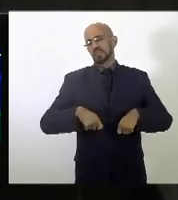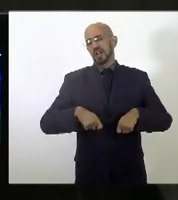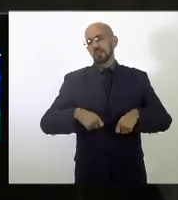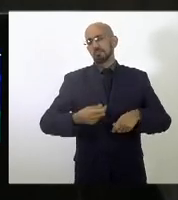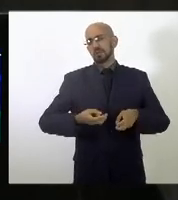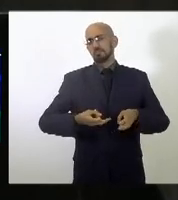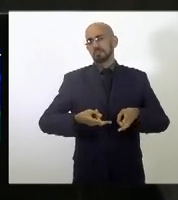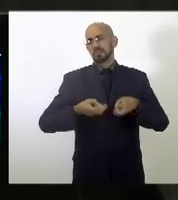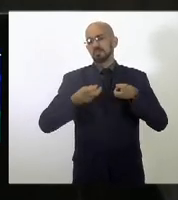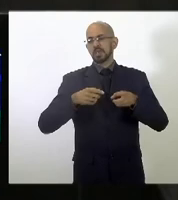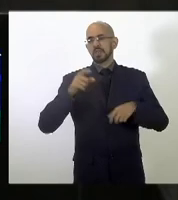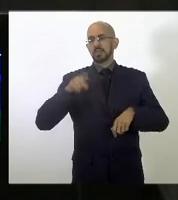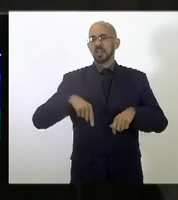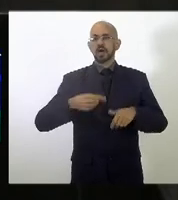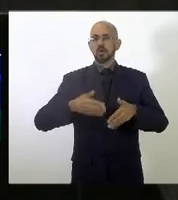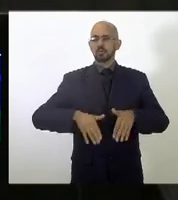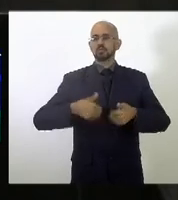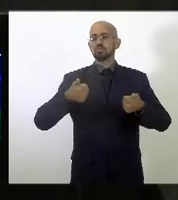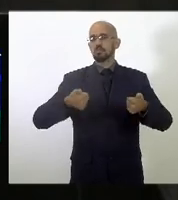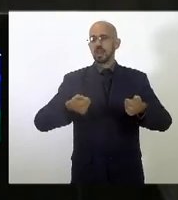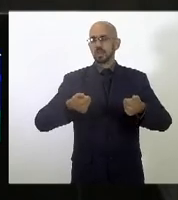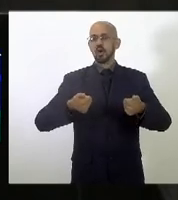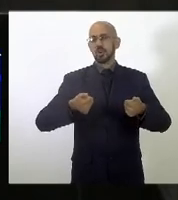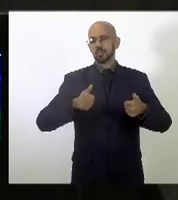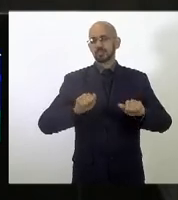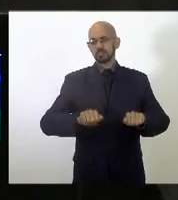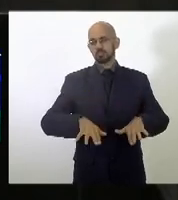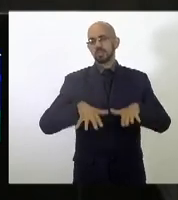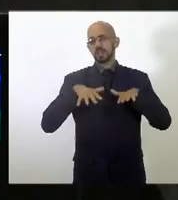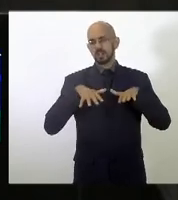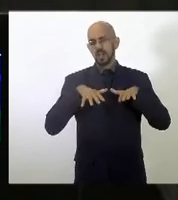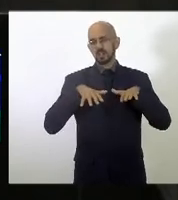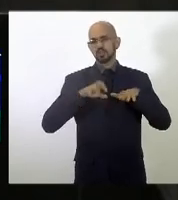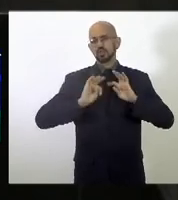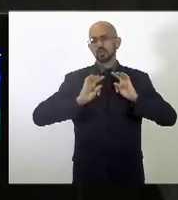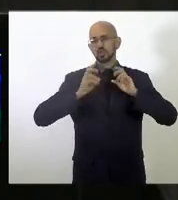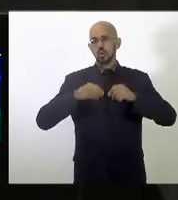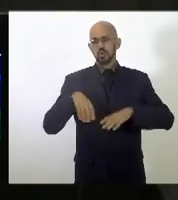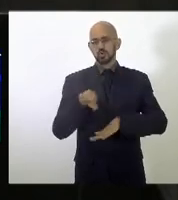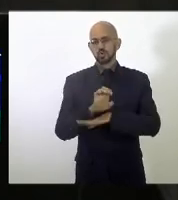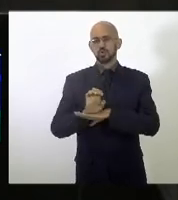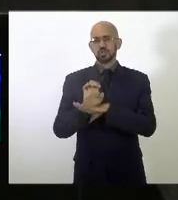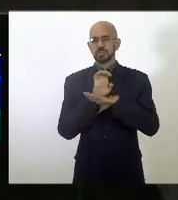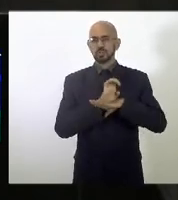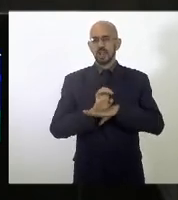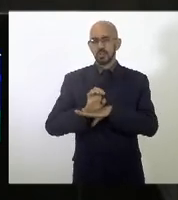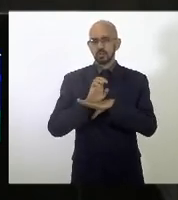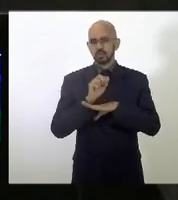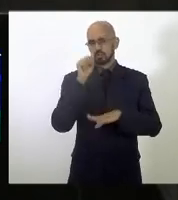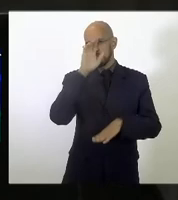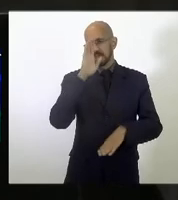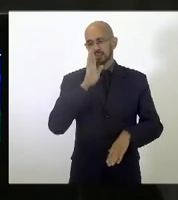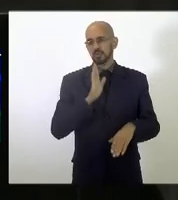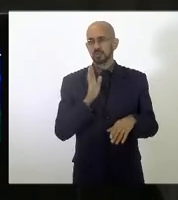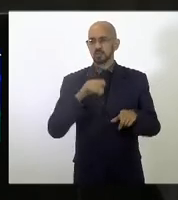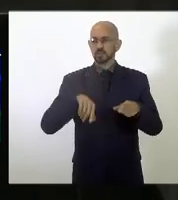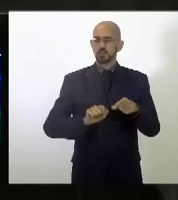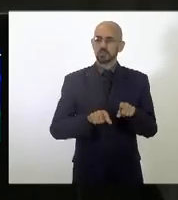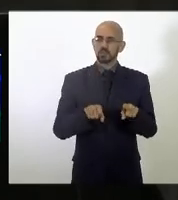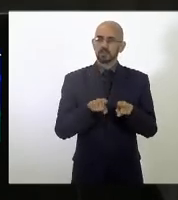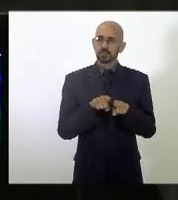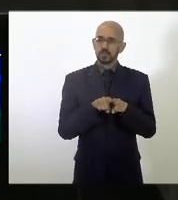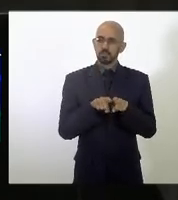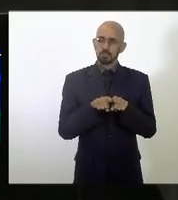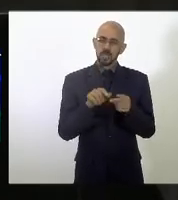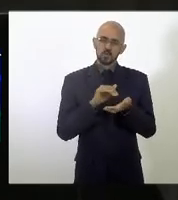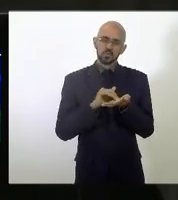já sendo considerado um dos melhores de todos os estados do nosso Brasil, e os